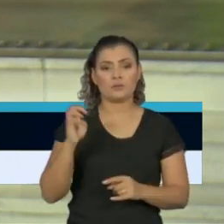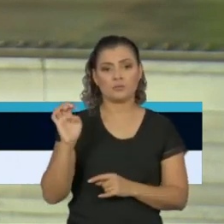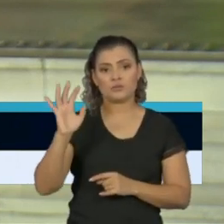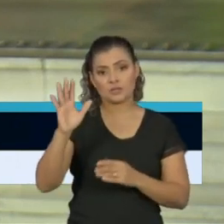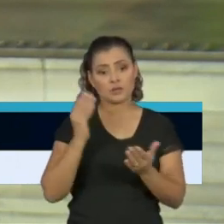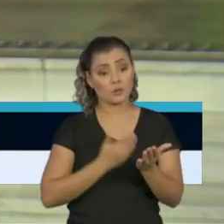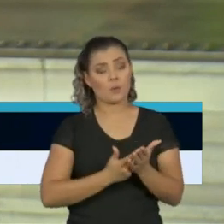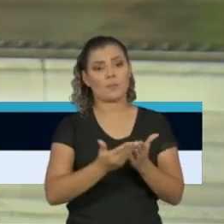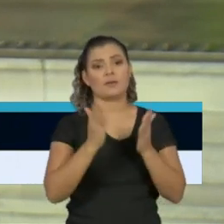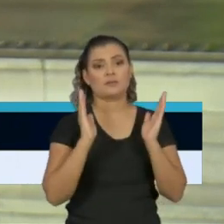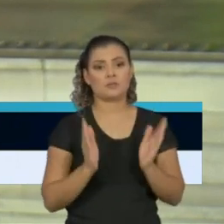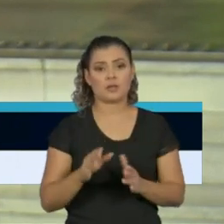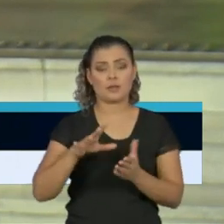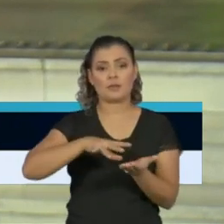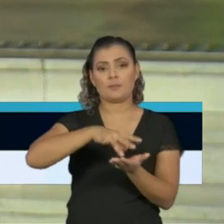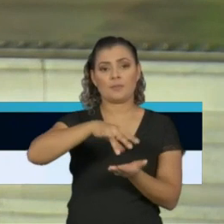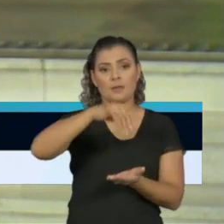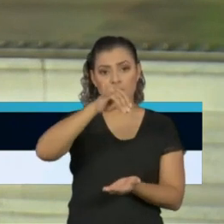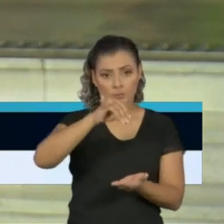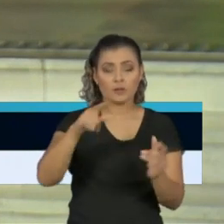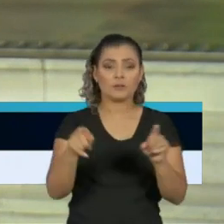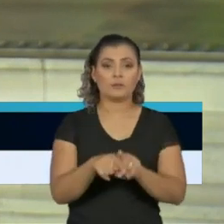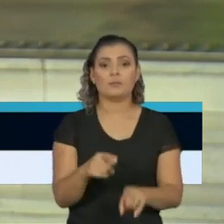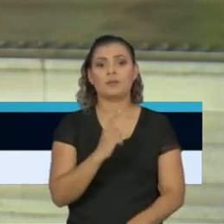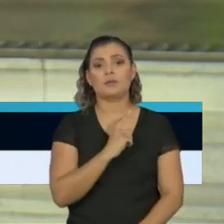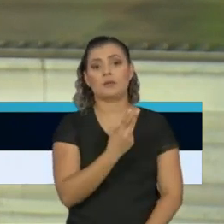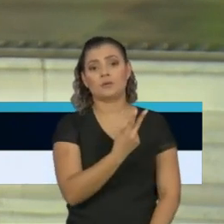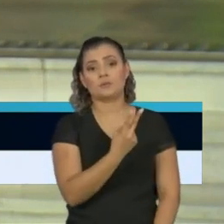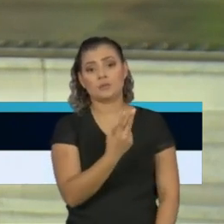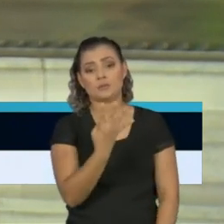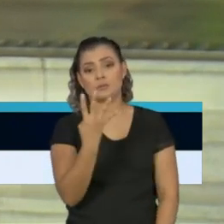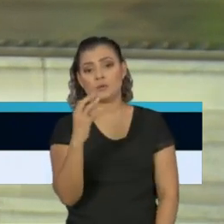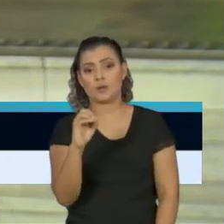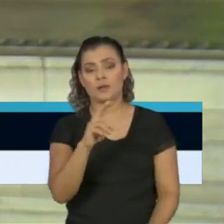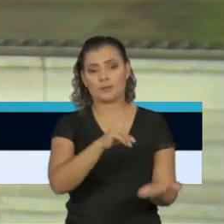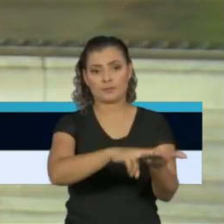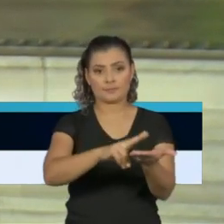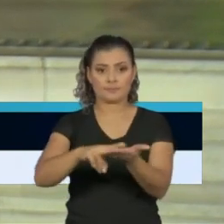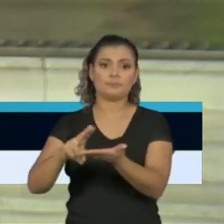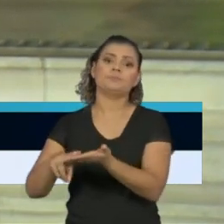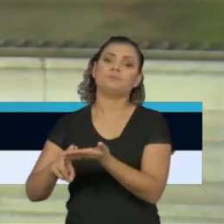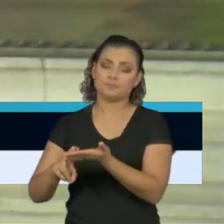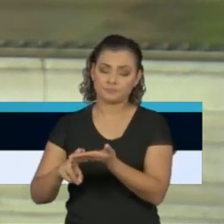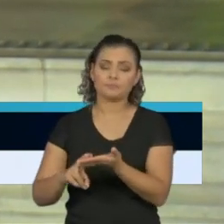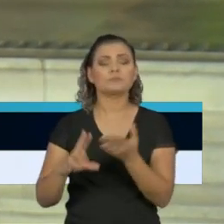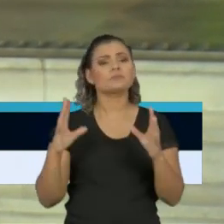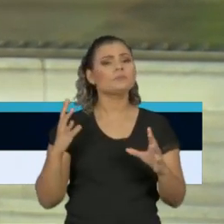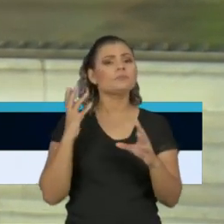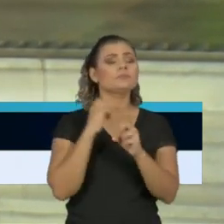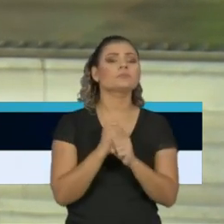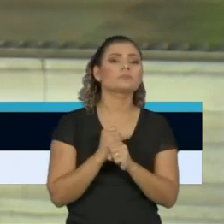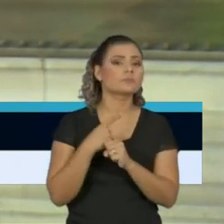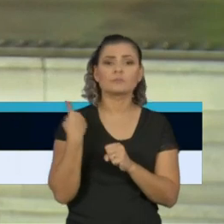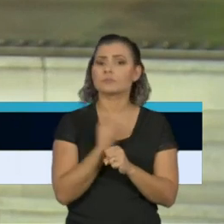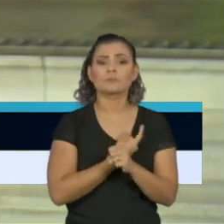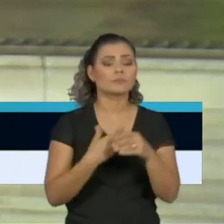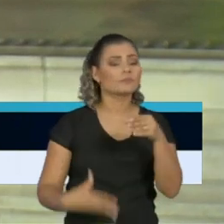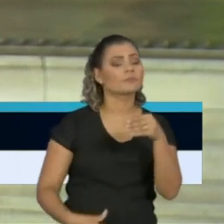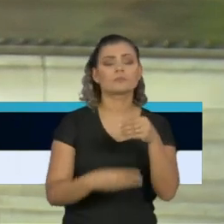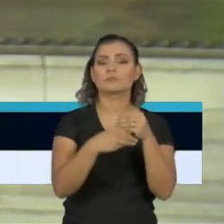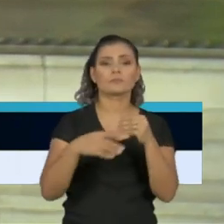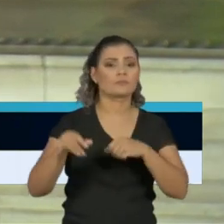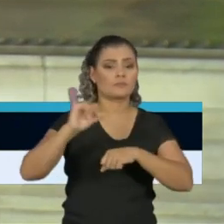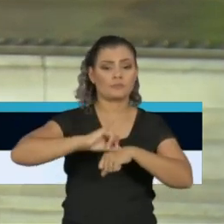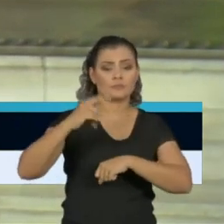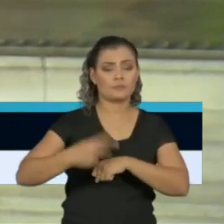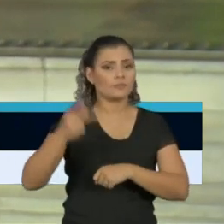no complexo do Ibirapuera, com 240 leitos. No total, estamos acrescentando aqui na capital